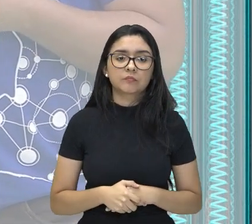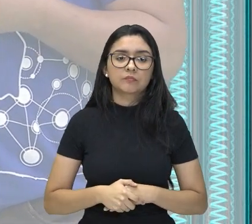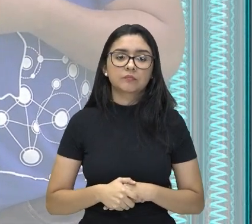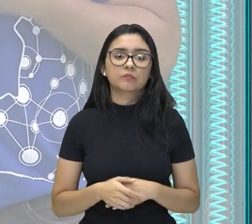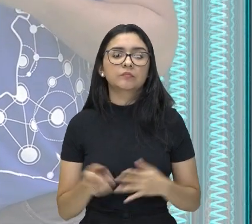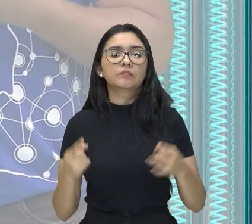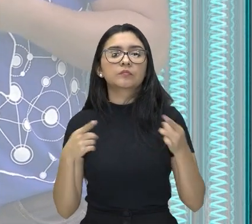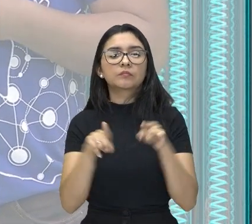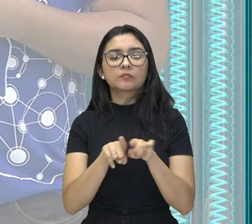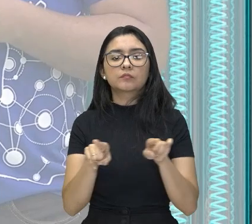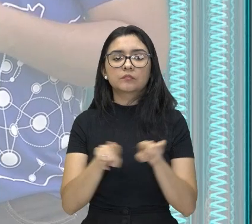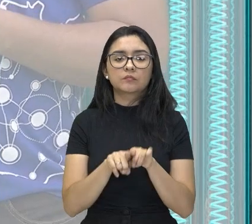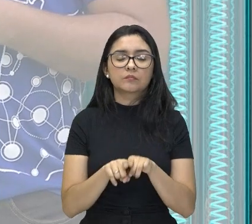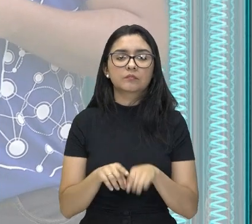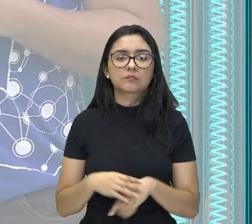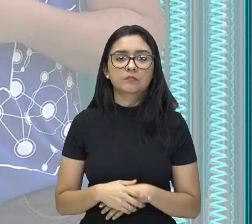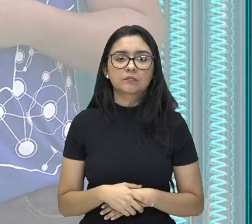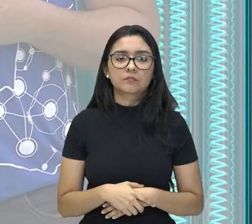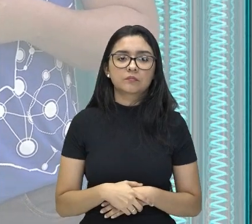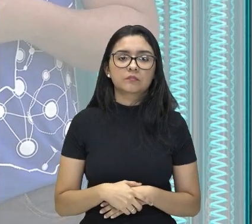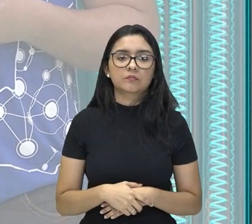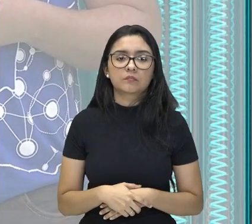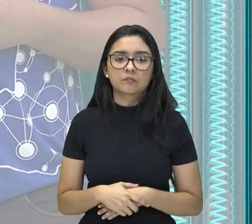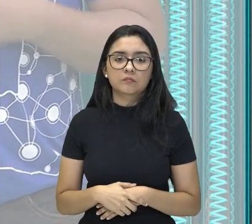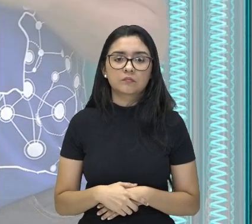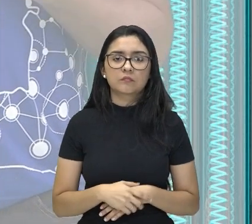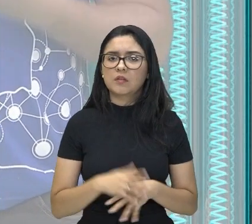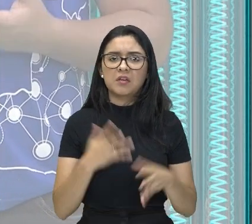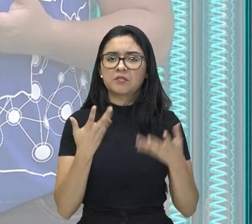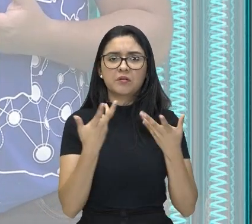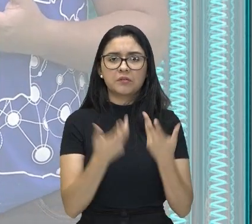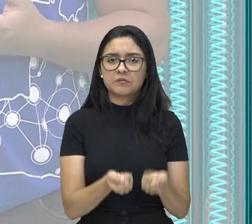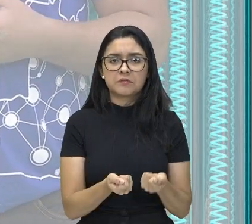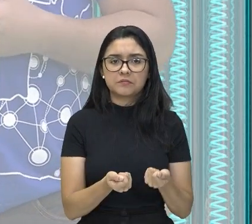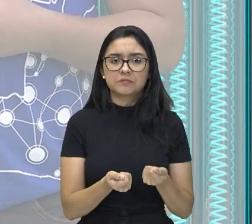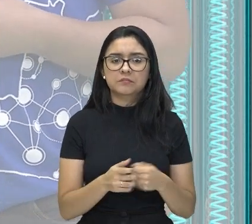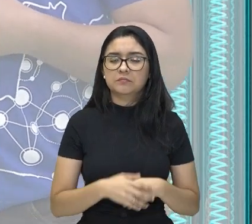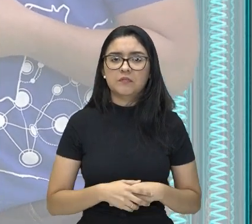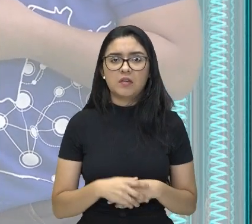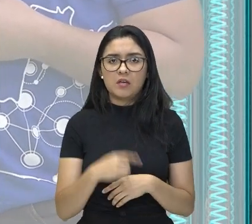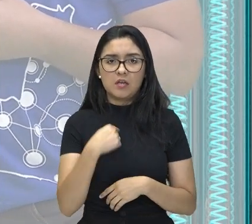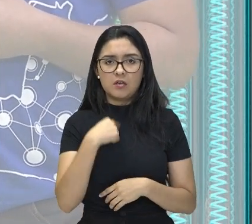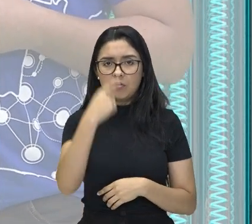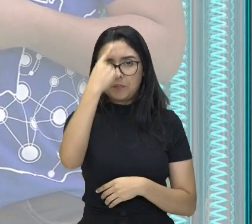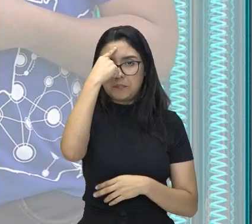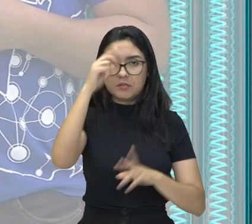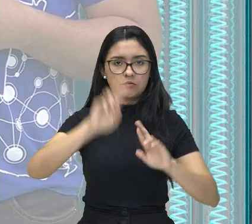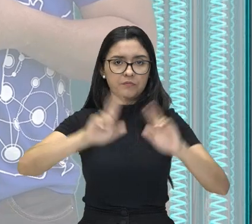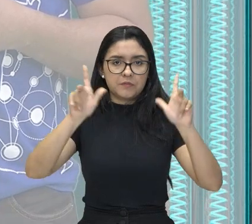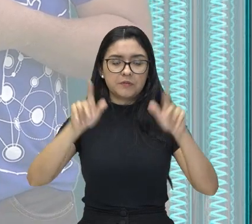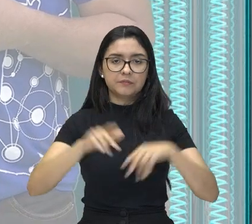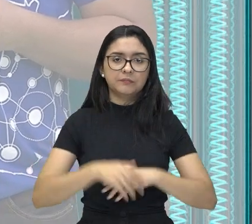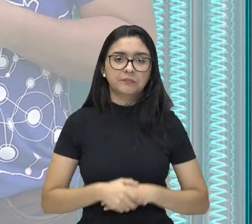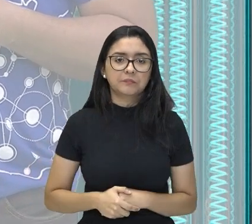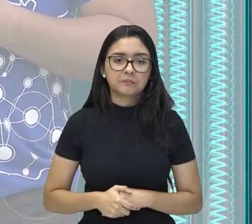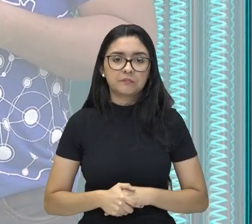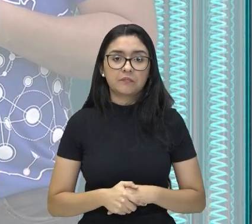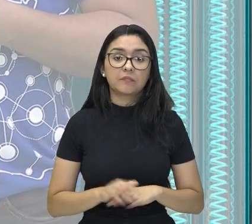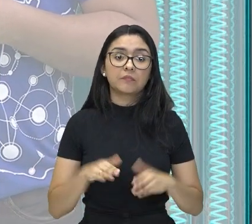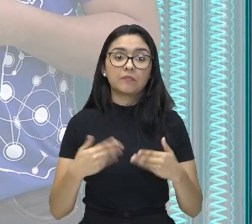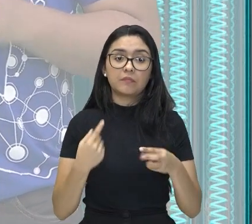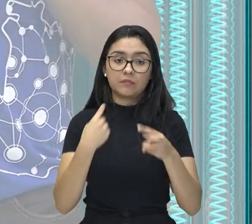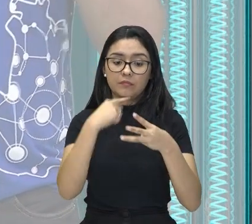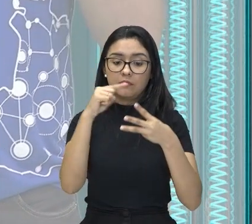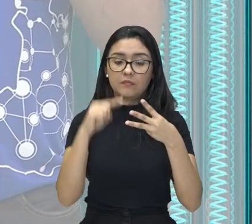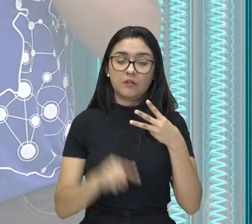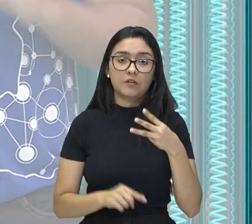nós podemos ter os enunciados como sou o contrário, eu não penso assim. Observem que esses enunciados aqui, quando